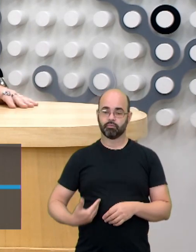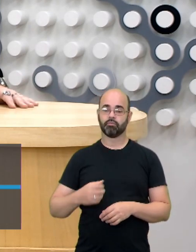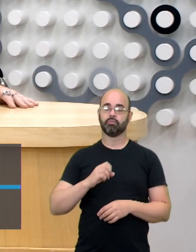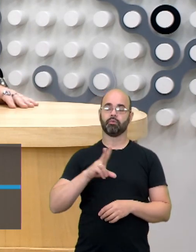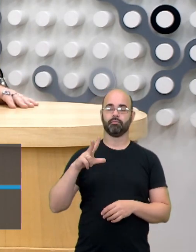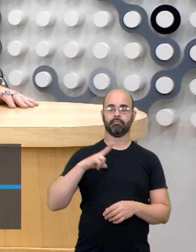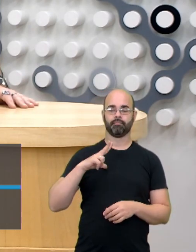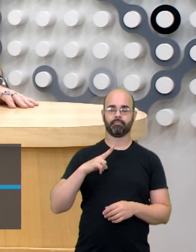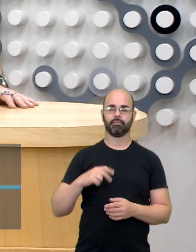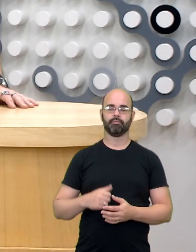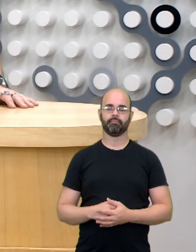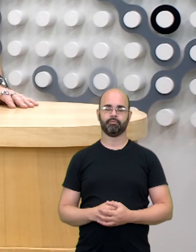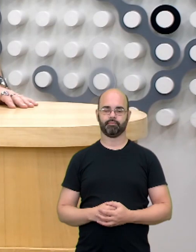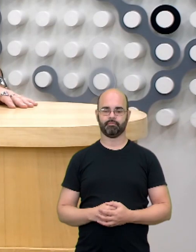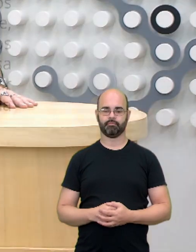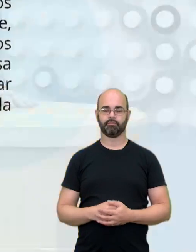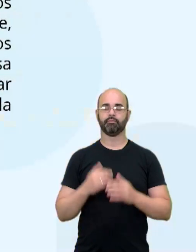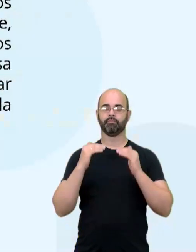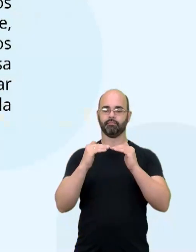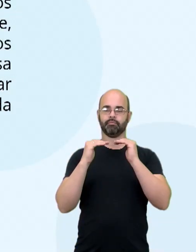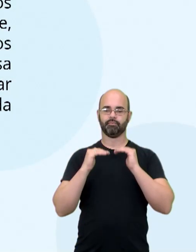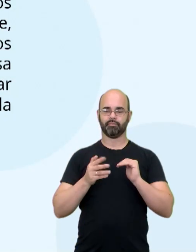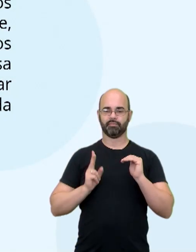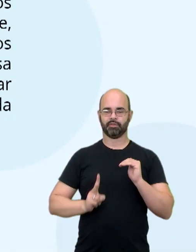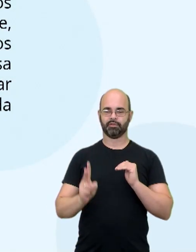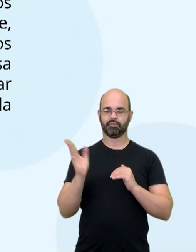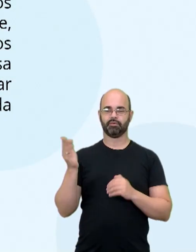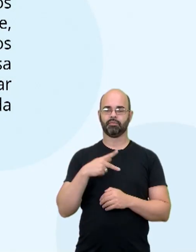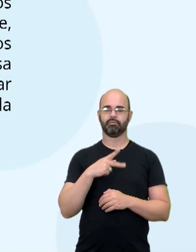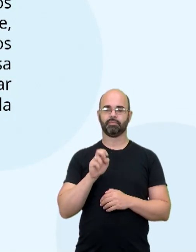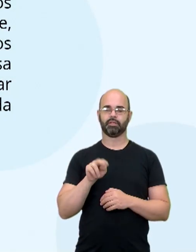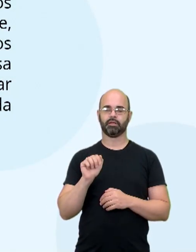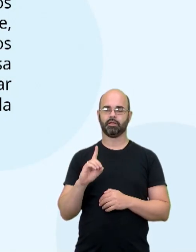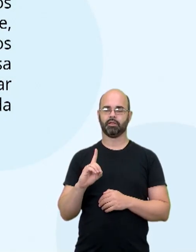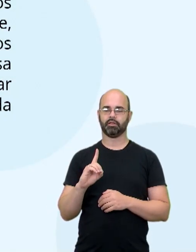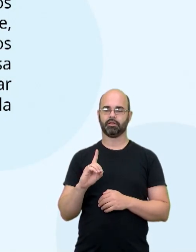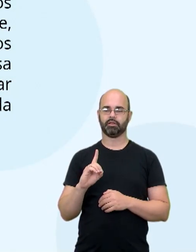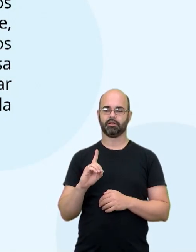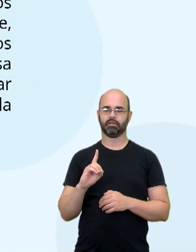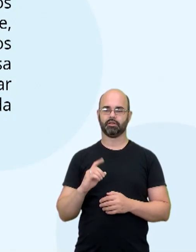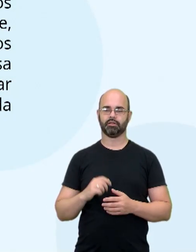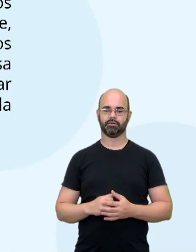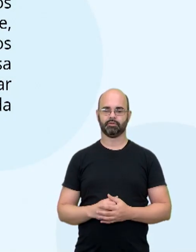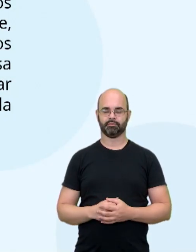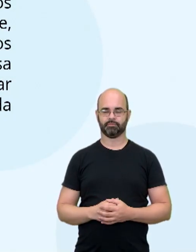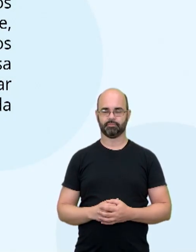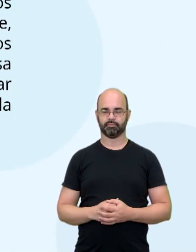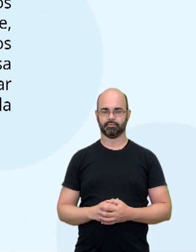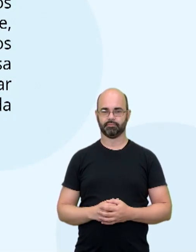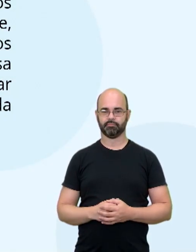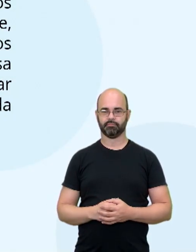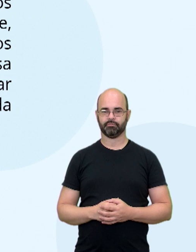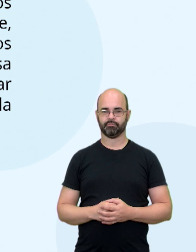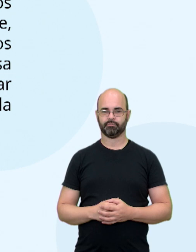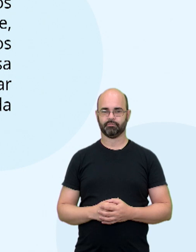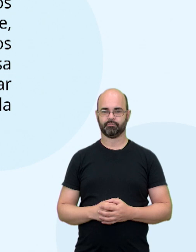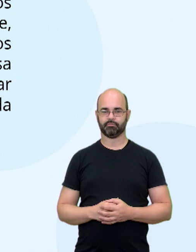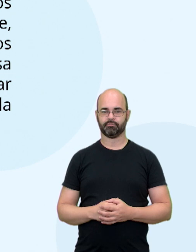próxima tela, que a gente tem mais um pouquinho da informação do PNAD, né? Foi iniciada no segundo trimestre